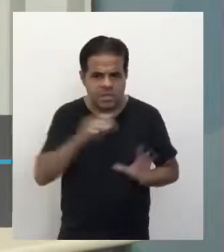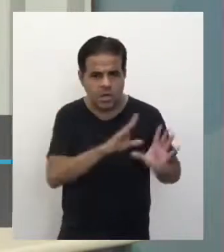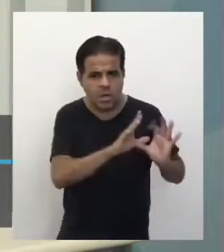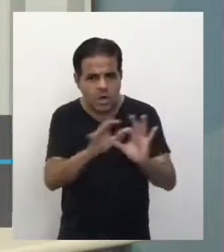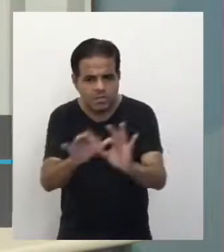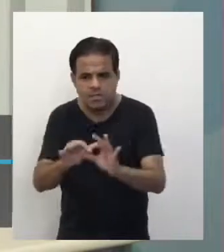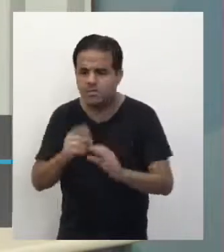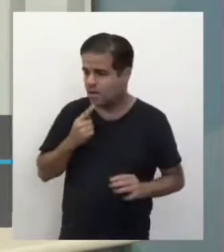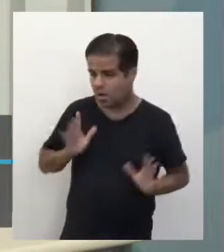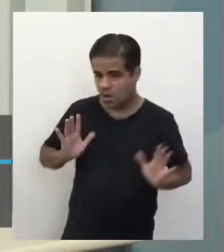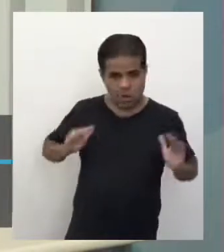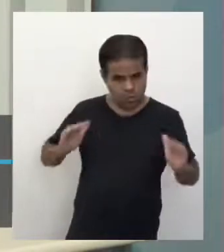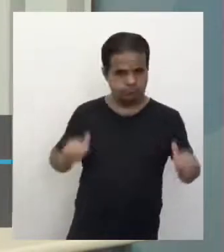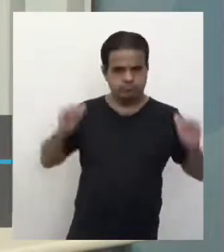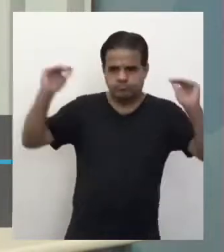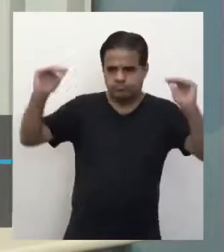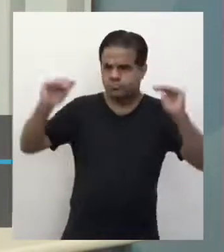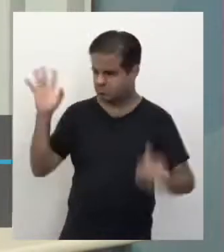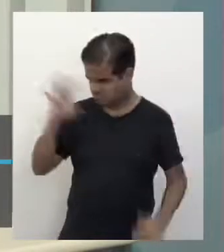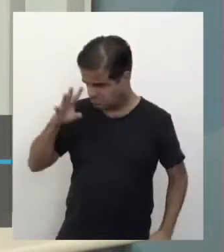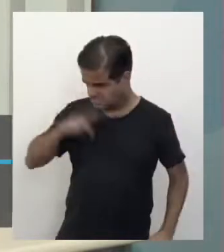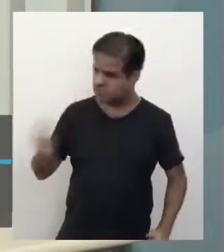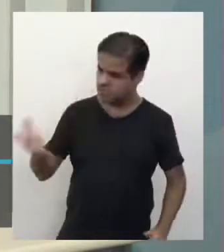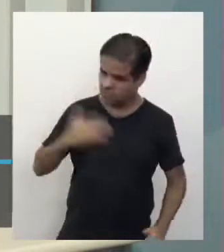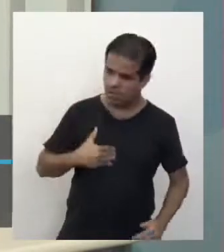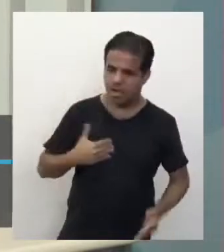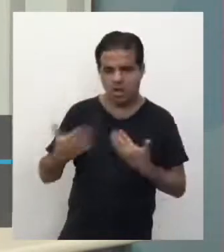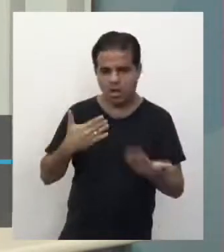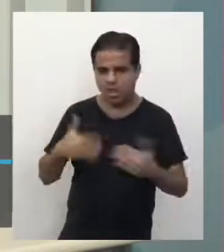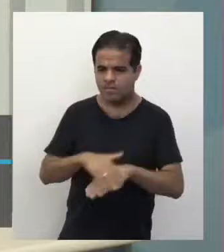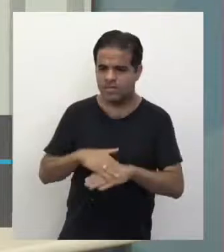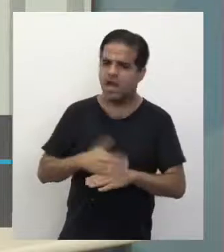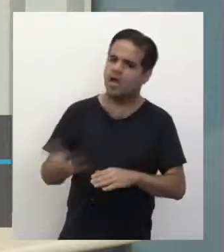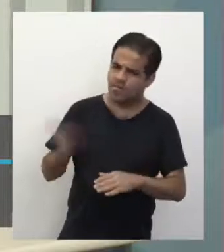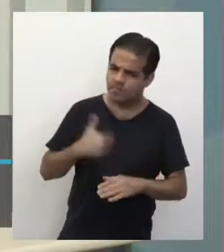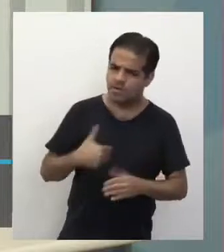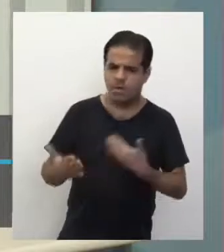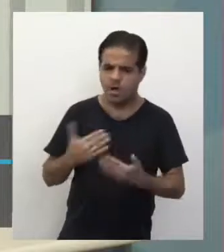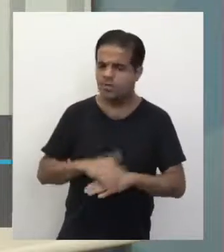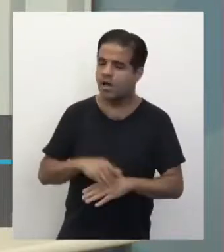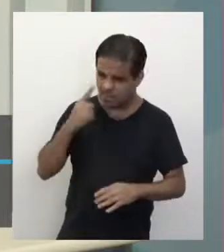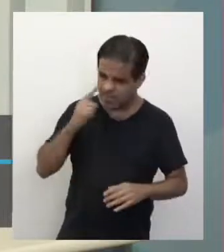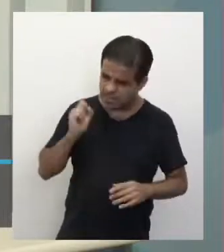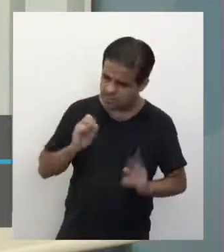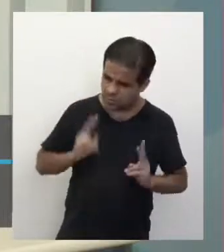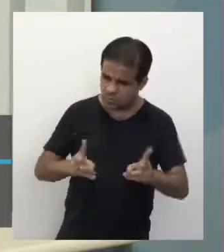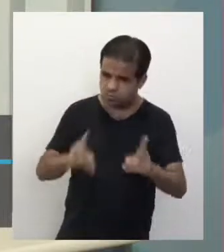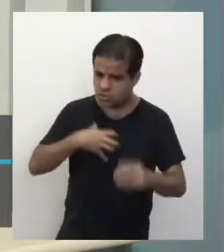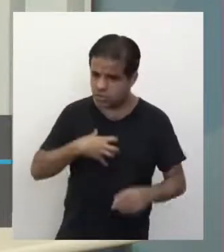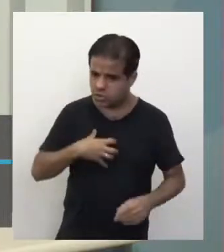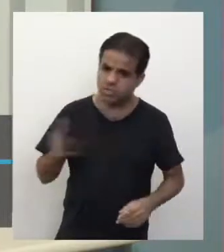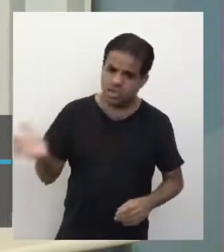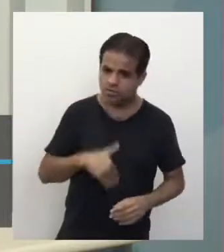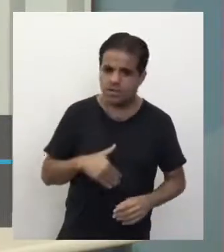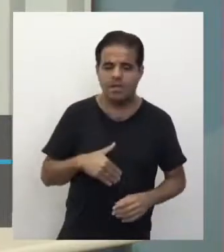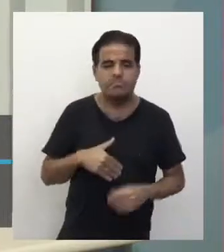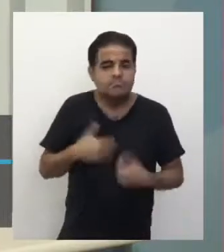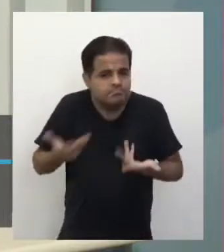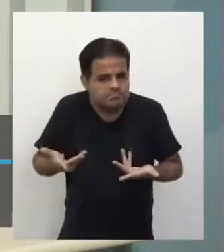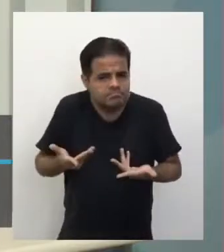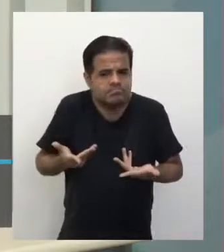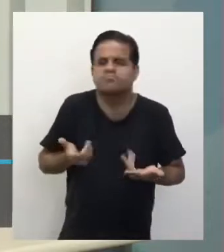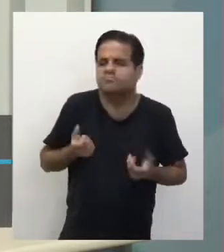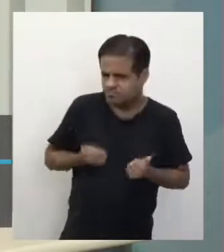está falando assim, olha, eu sou autoridade, você é rebelde, então vem conversar aqui. Vamos conversar para ver se você continua desse jeito mesmo? Será que de